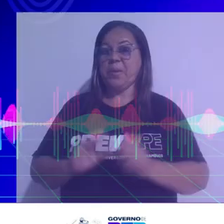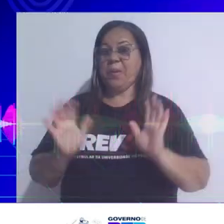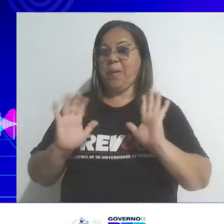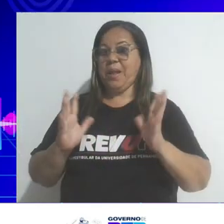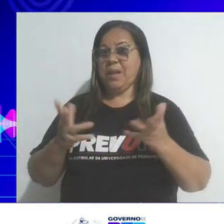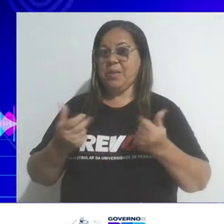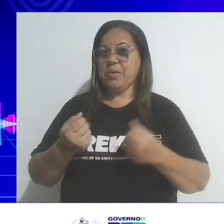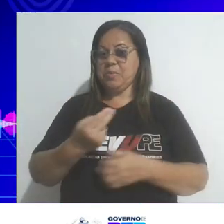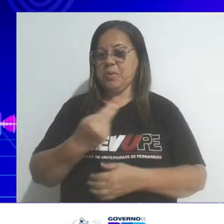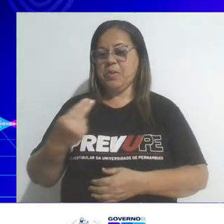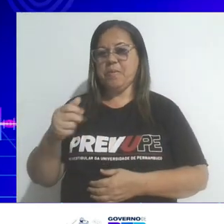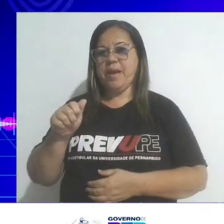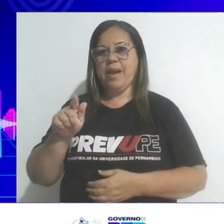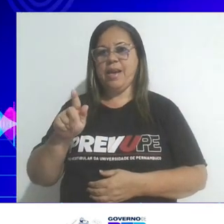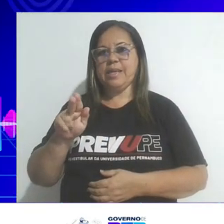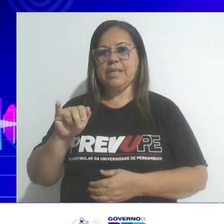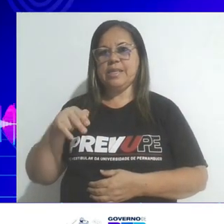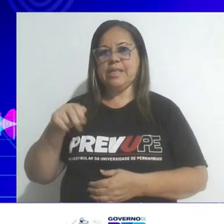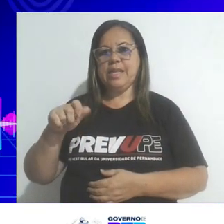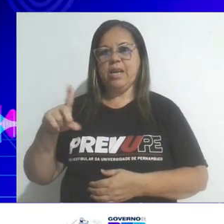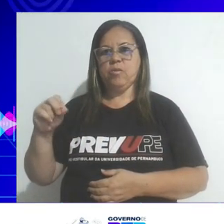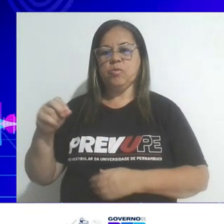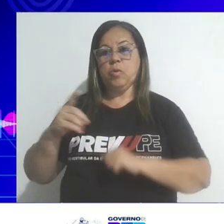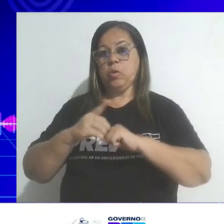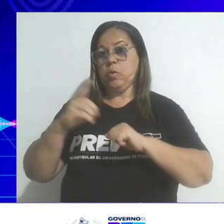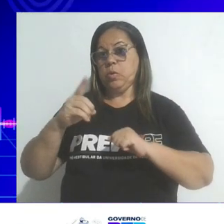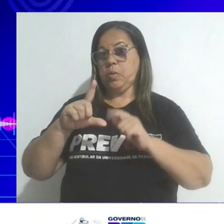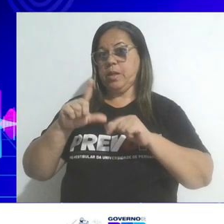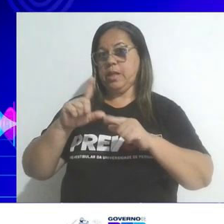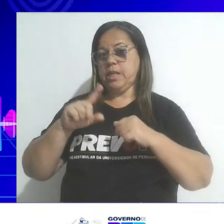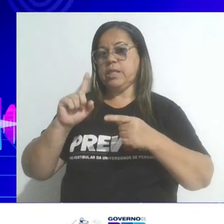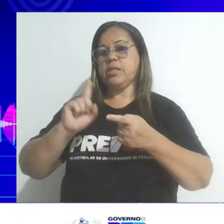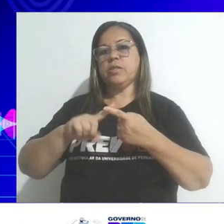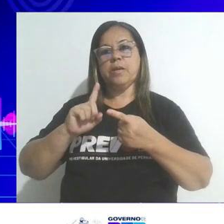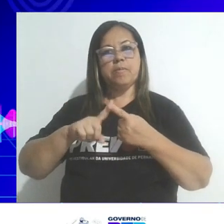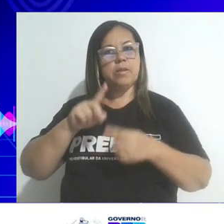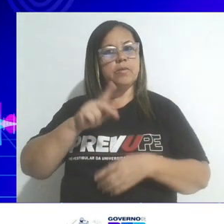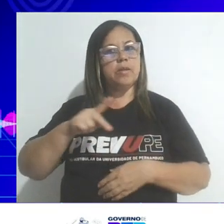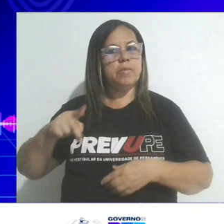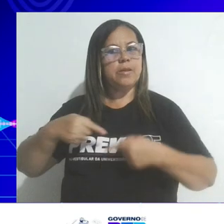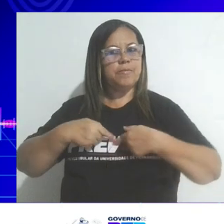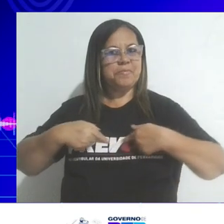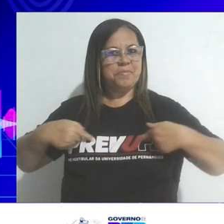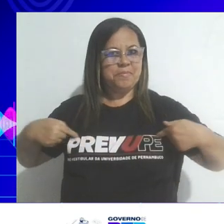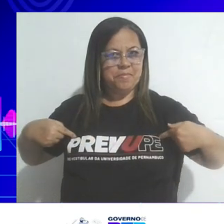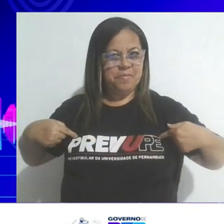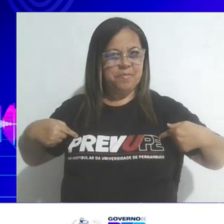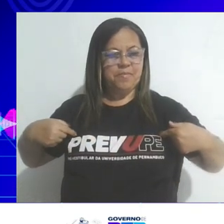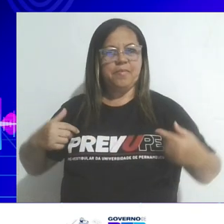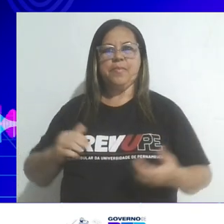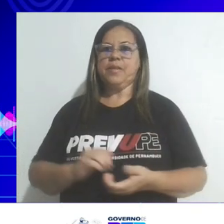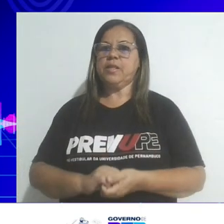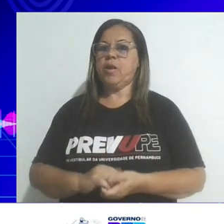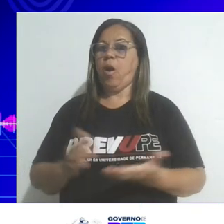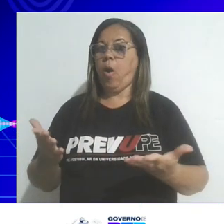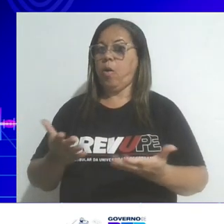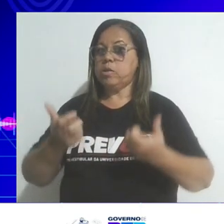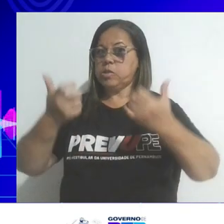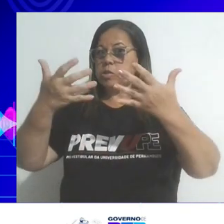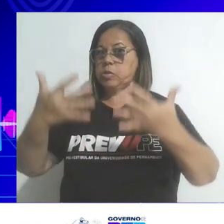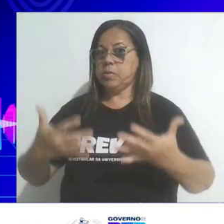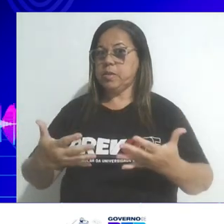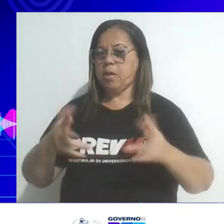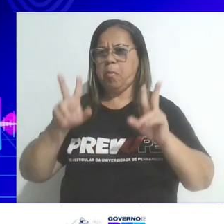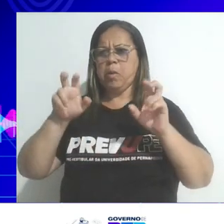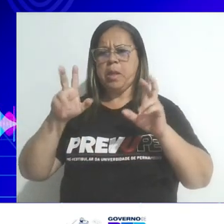Olá a todos me chamo Agnaldo Gomes sou Doutor em letras e também atuo como docente formador no programa PR Hoje gostaria de abordar